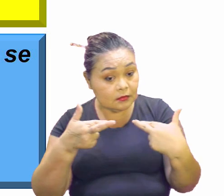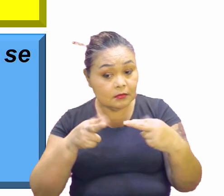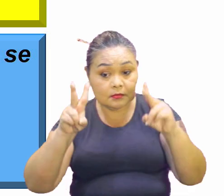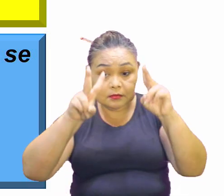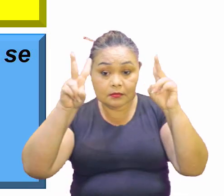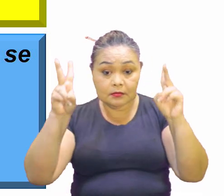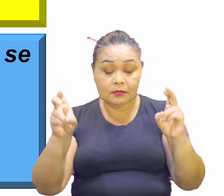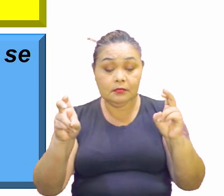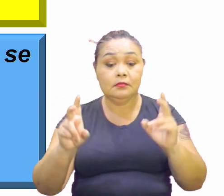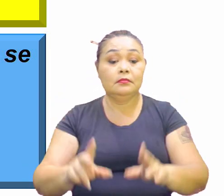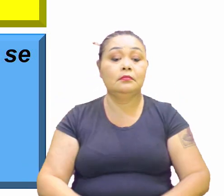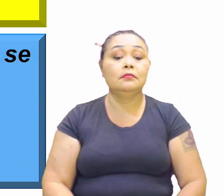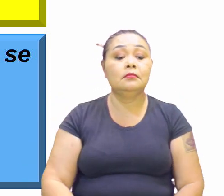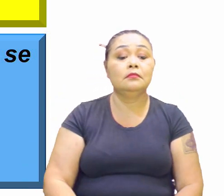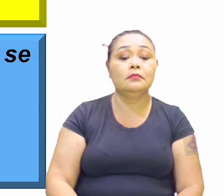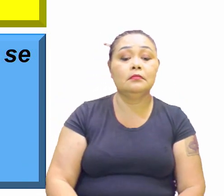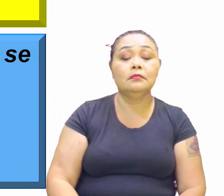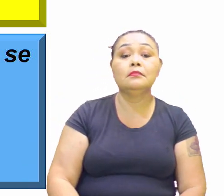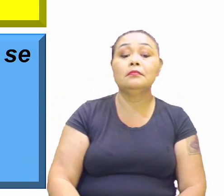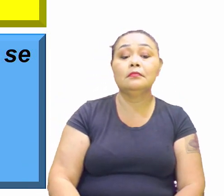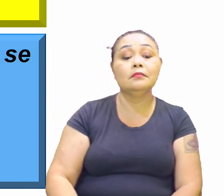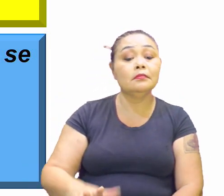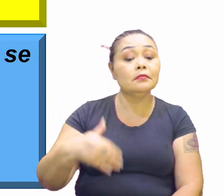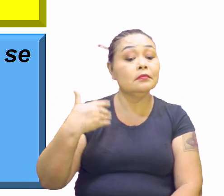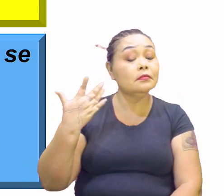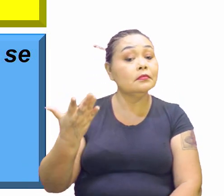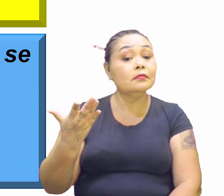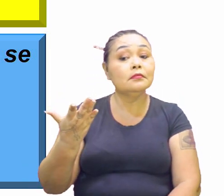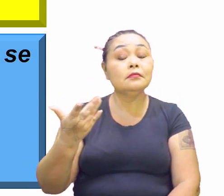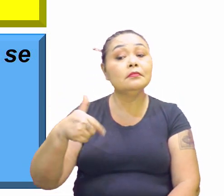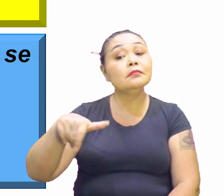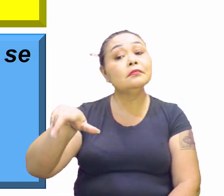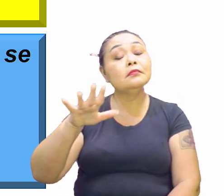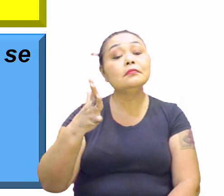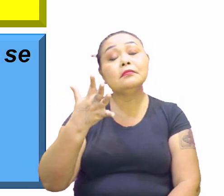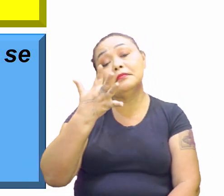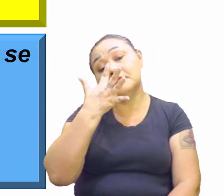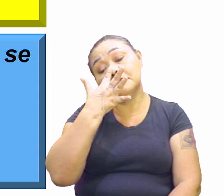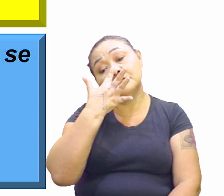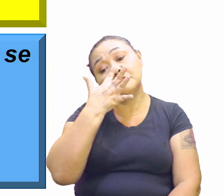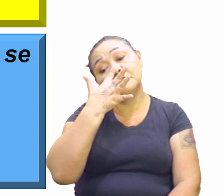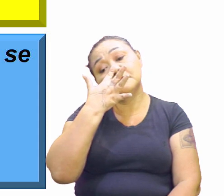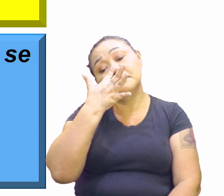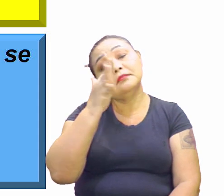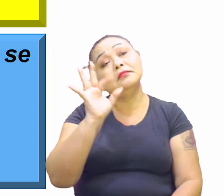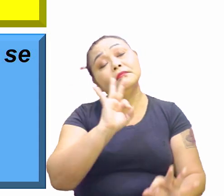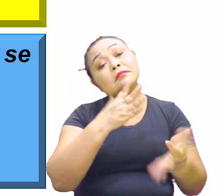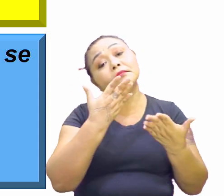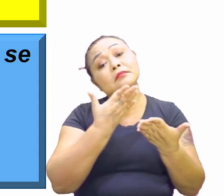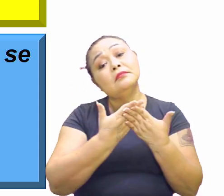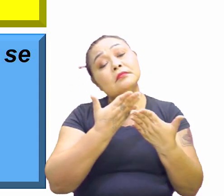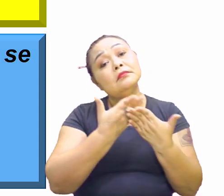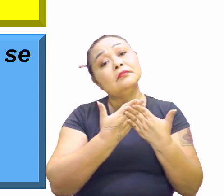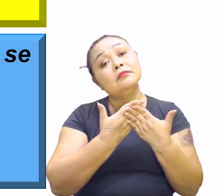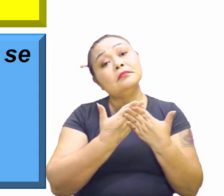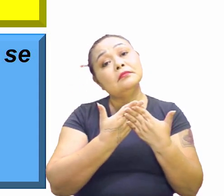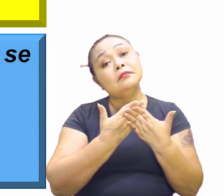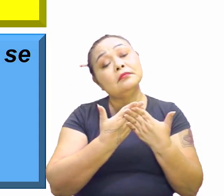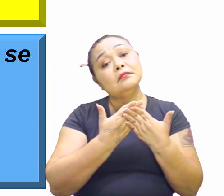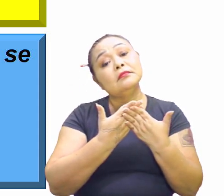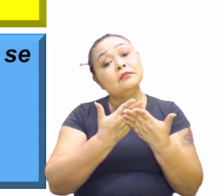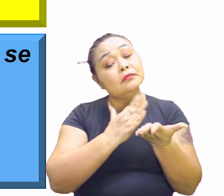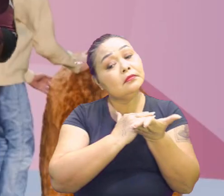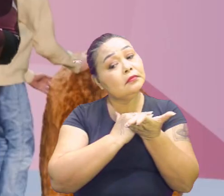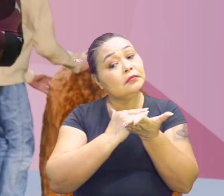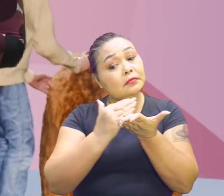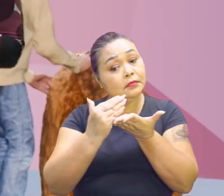ao tema. Então, amadinhos, o que vocês observaram aqui na aula? De início,